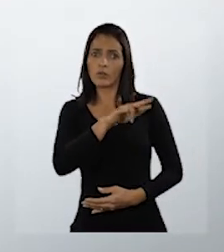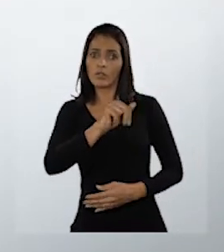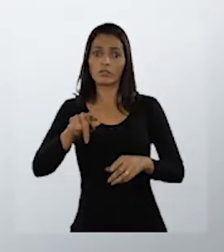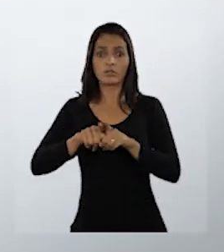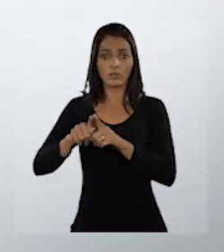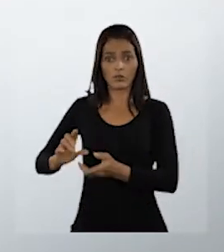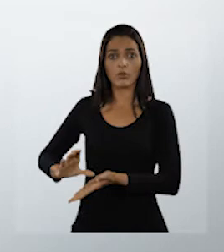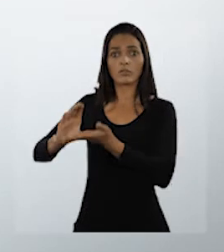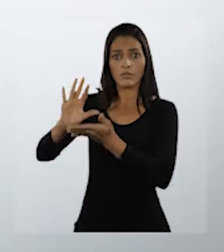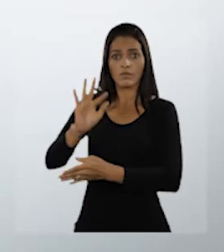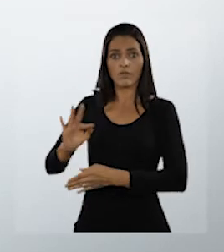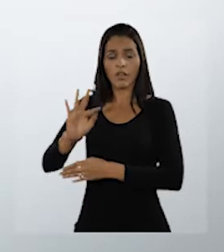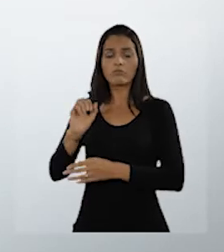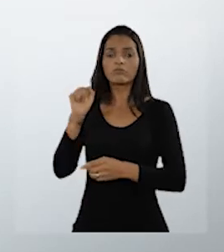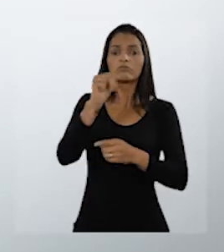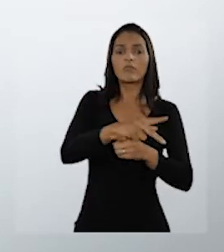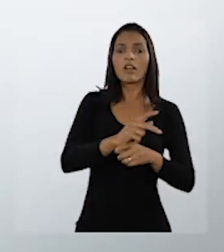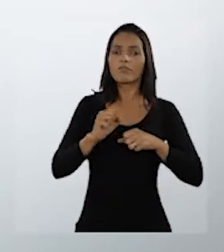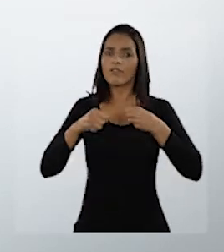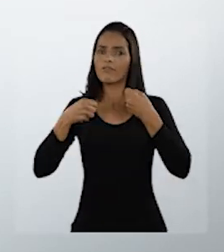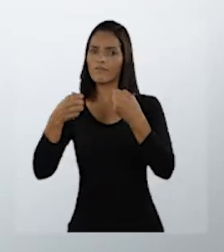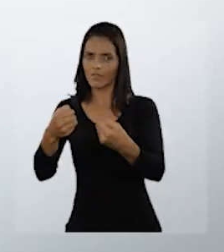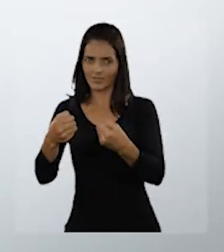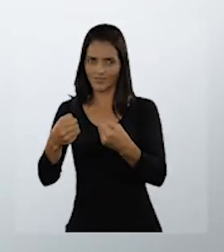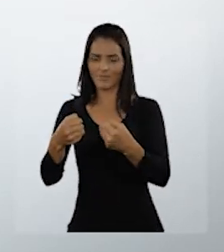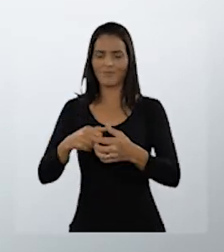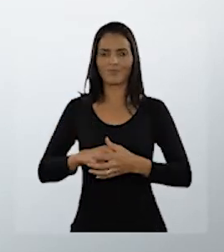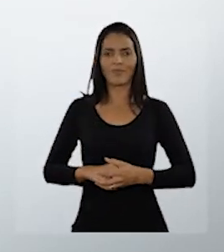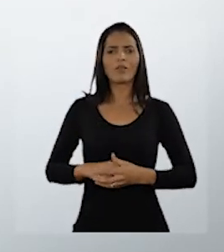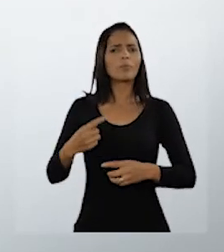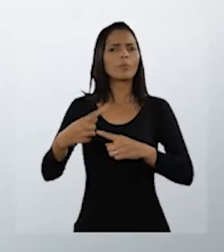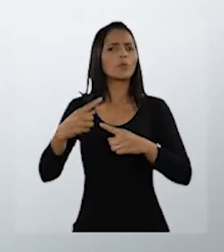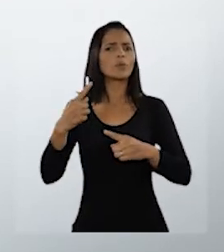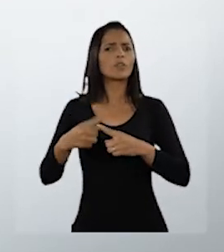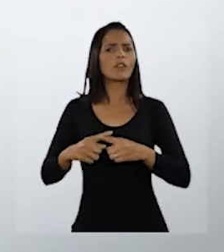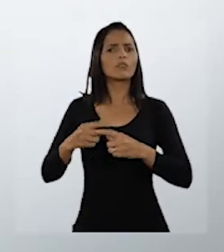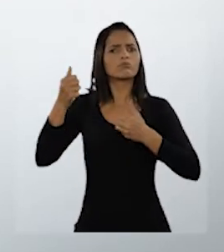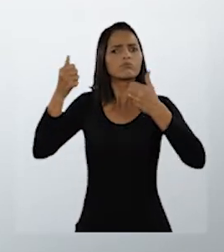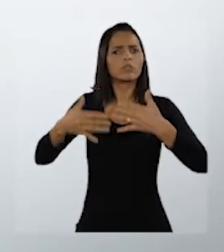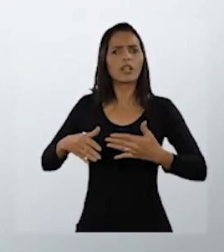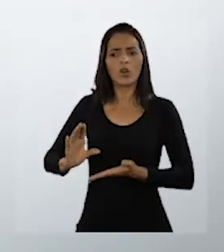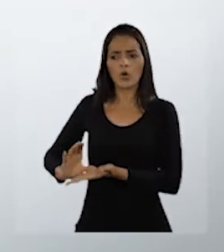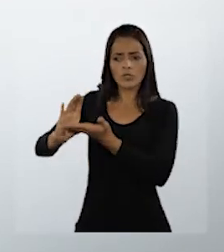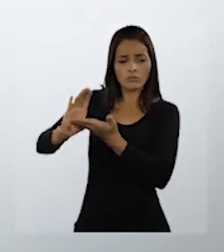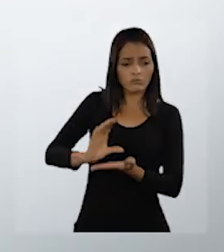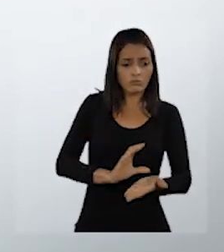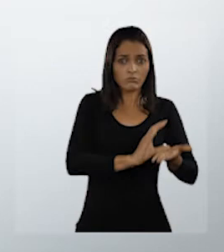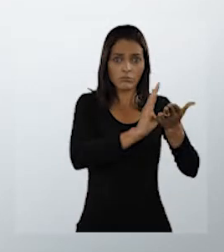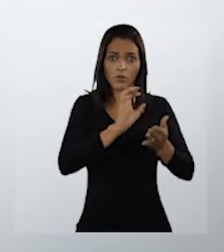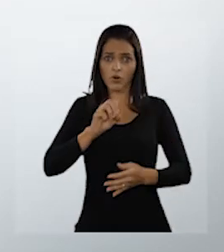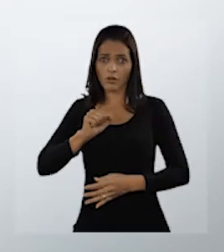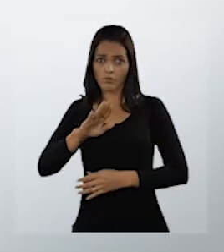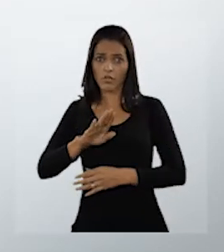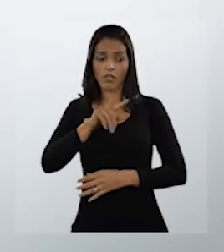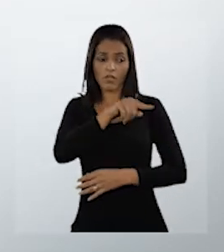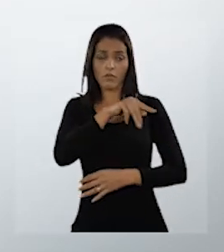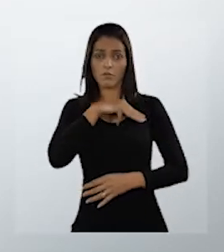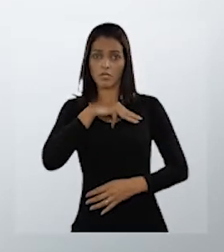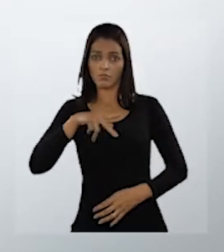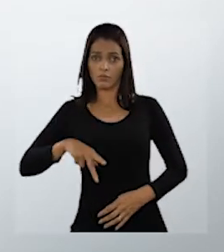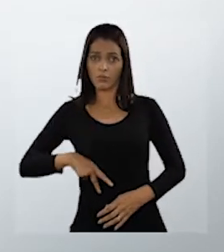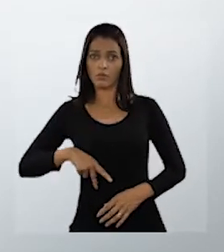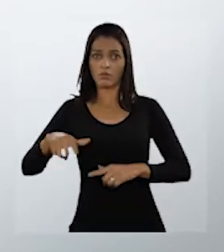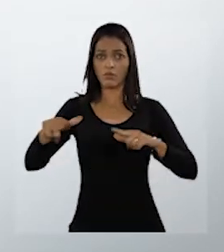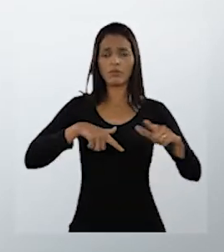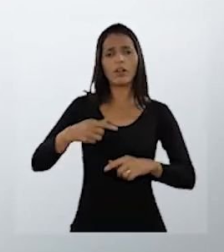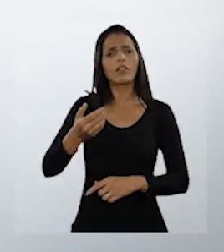e o Conselho Federal foi admitido como amicus curiae na causa. Isso porque, segundo as entidades, o Ministério Público do